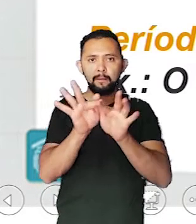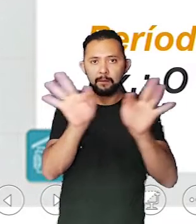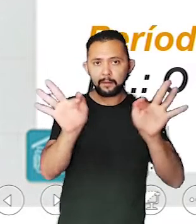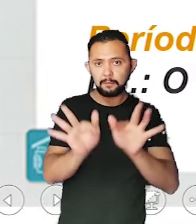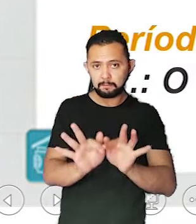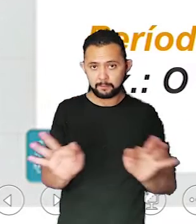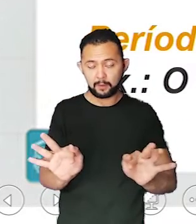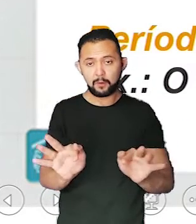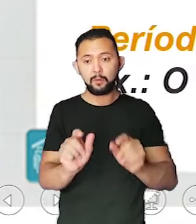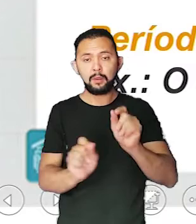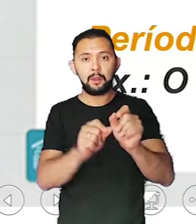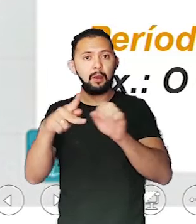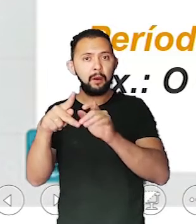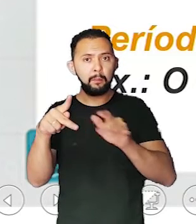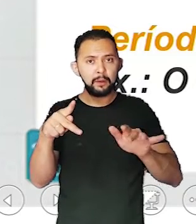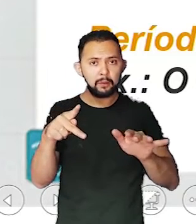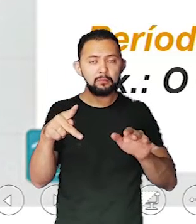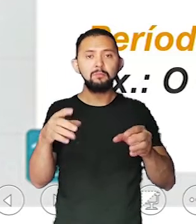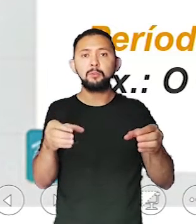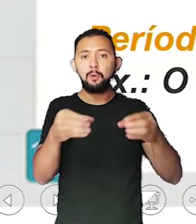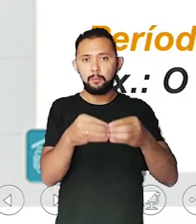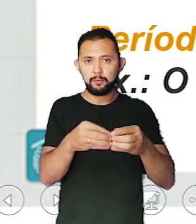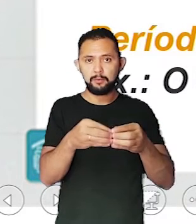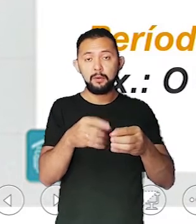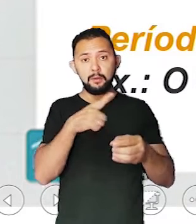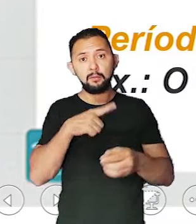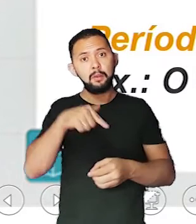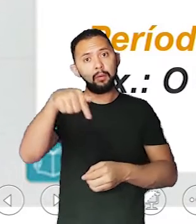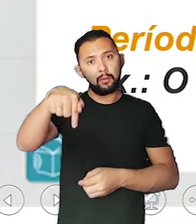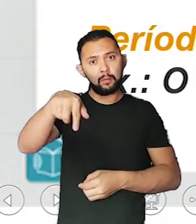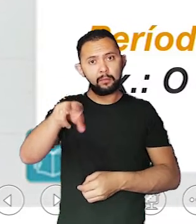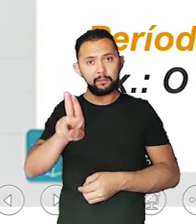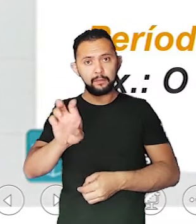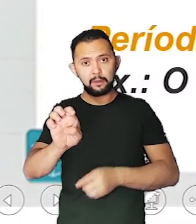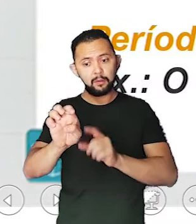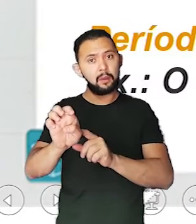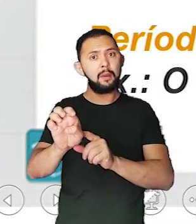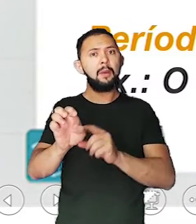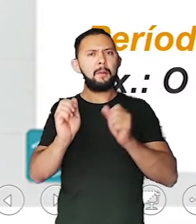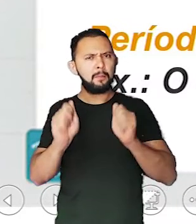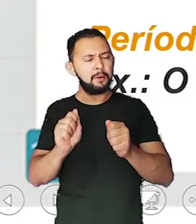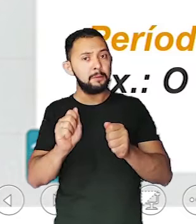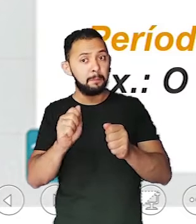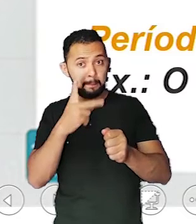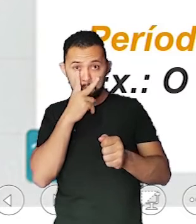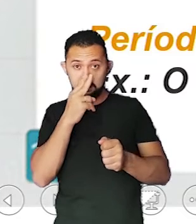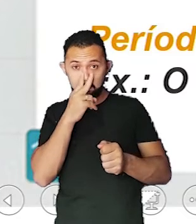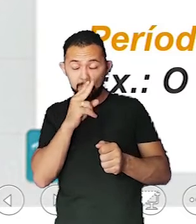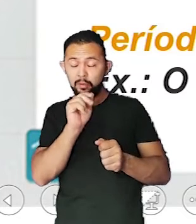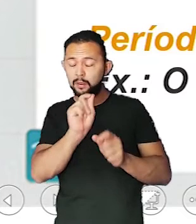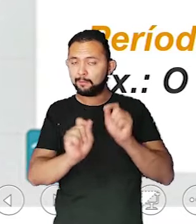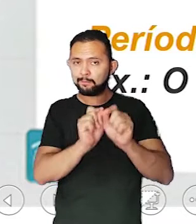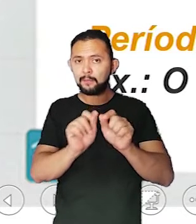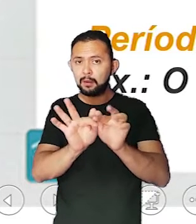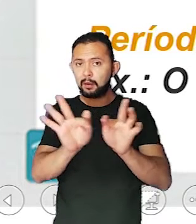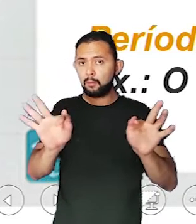duas orações, é um período composto, certo? Tem o quezinho, então esse quezinho já é meio caminho andado para eu chamar de subordinação. Agora,